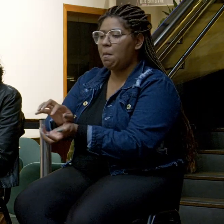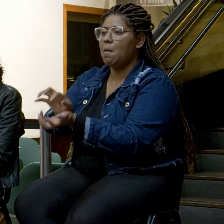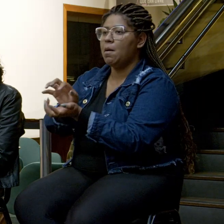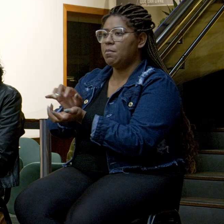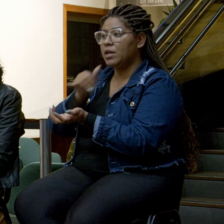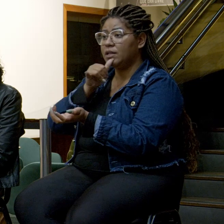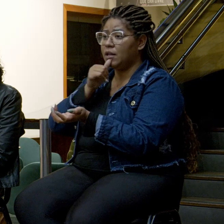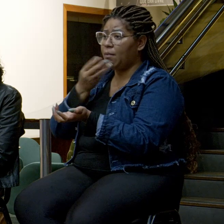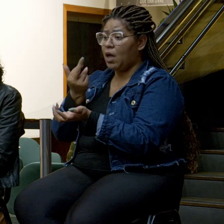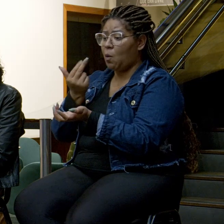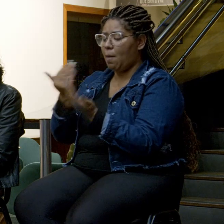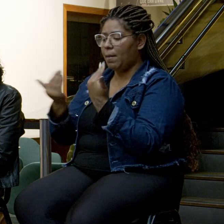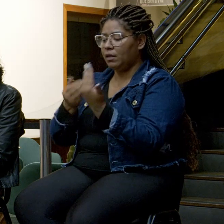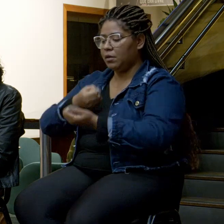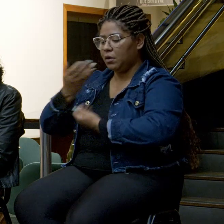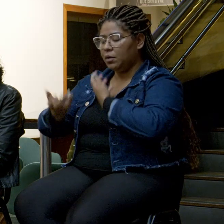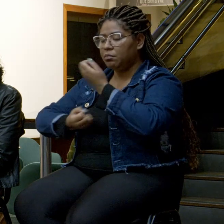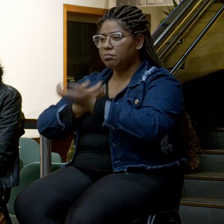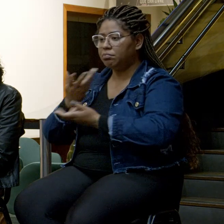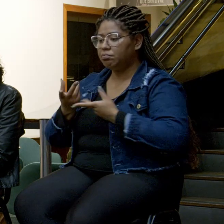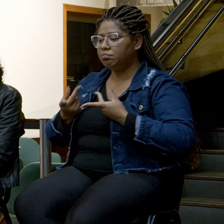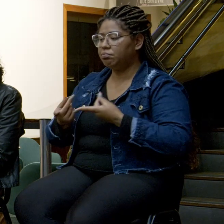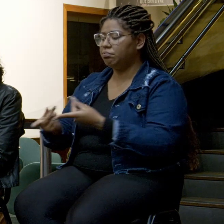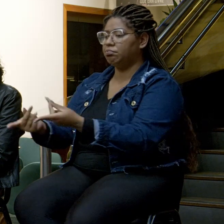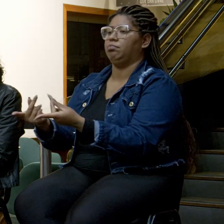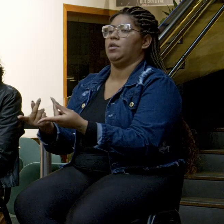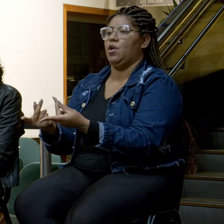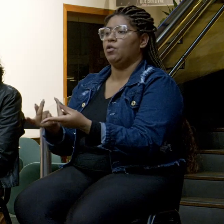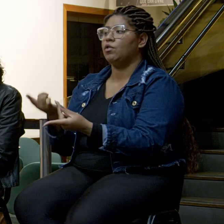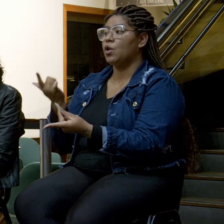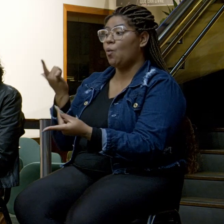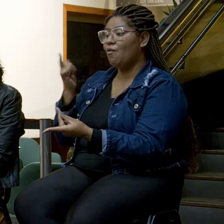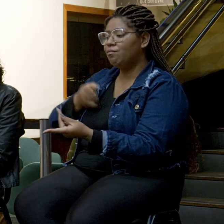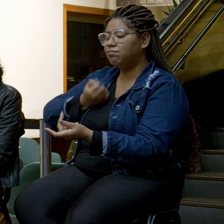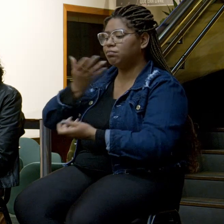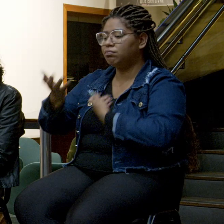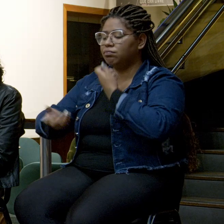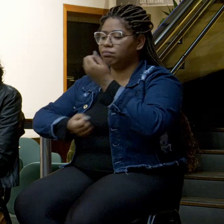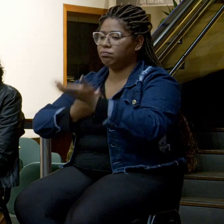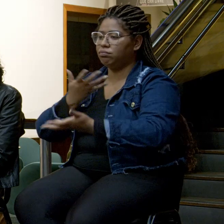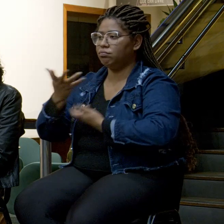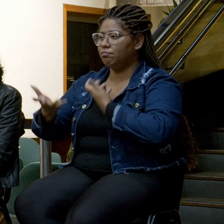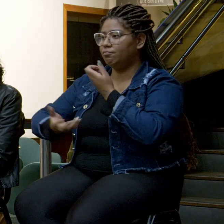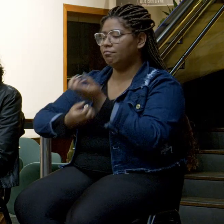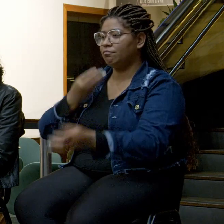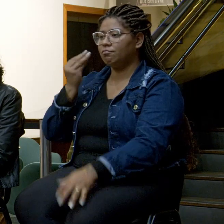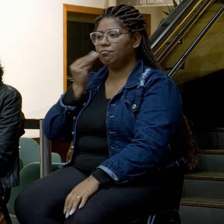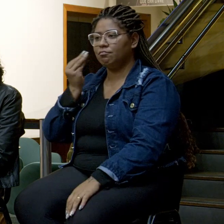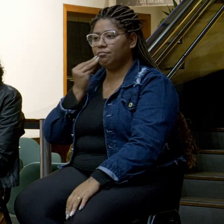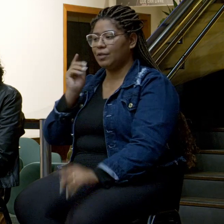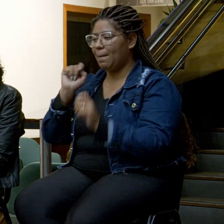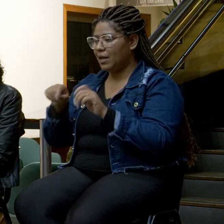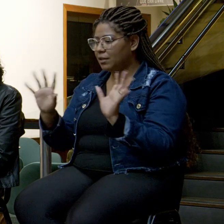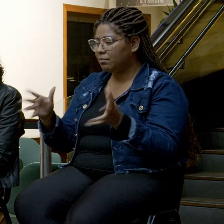certas palavras, quando colocada uma dimensão erotizada dessa boca, é muito o princípio de tentar induzir